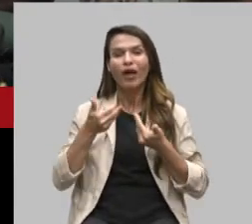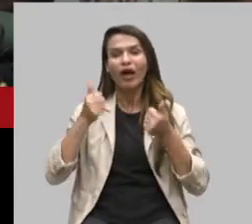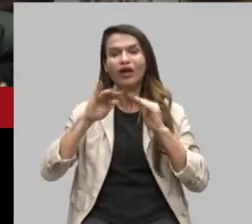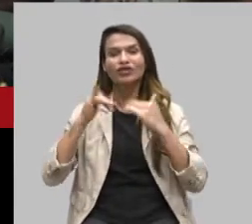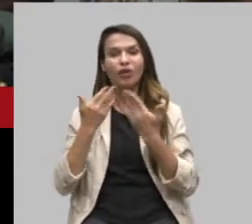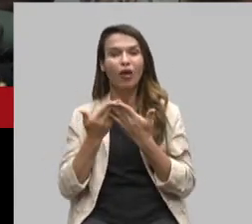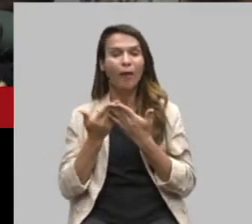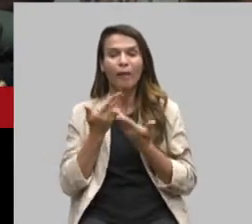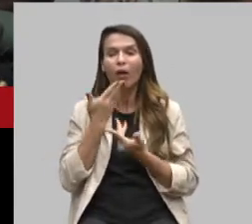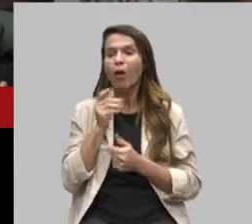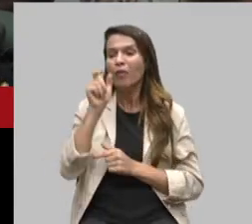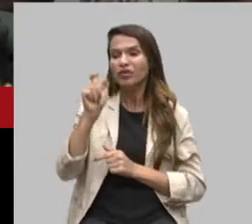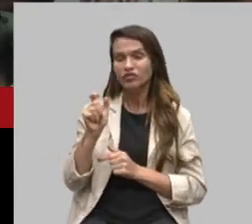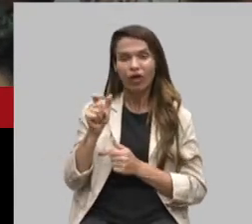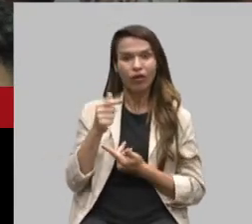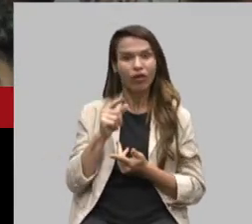não é pra gente não deve ser melhorada pra